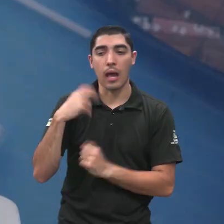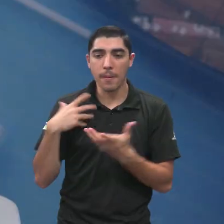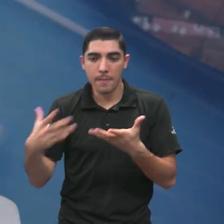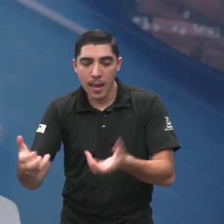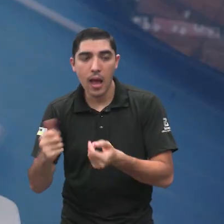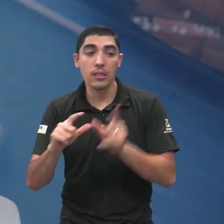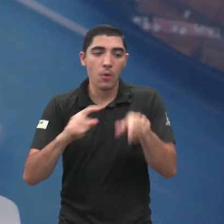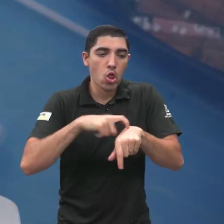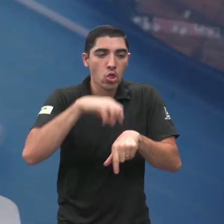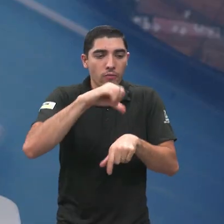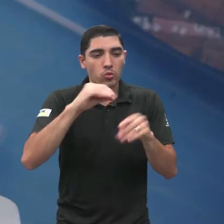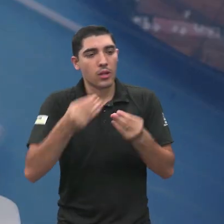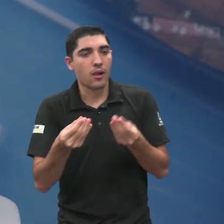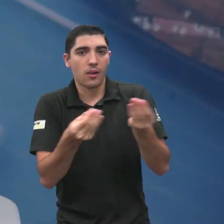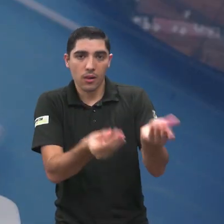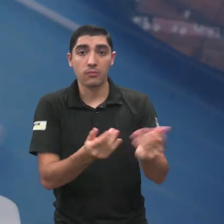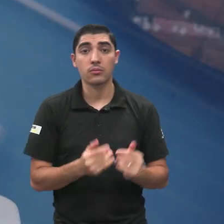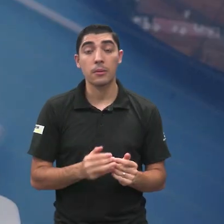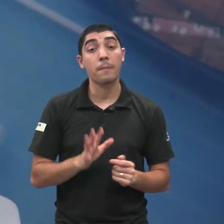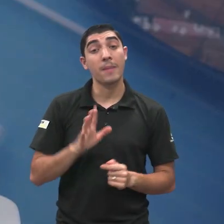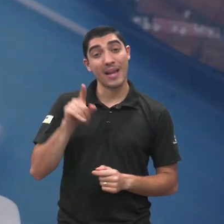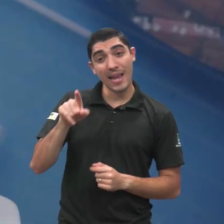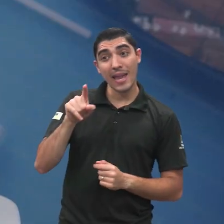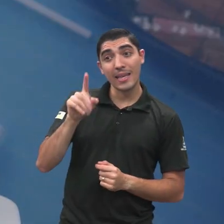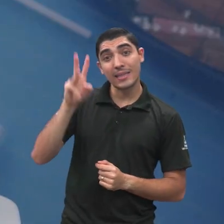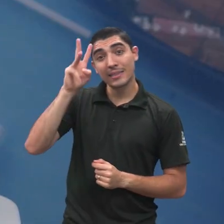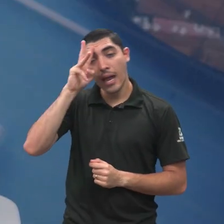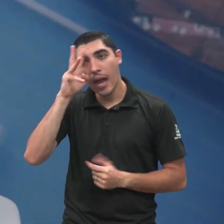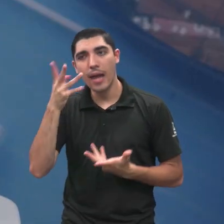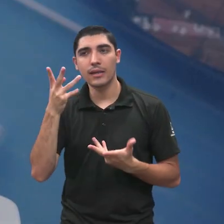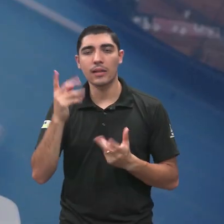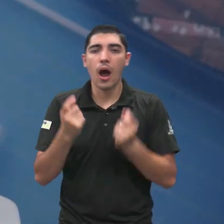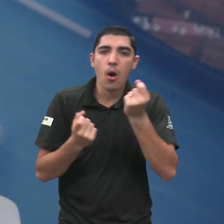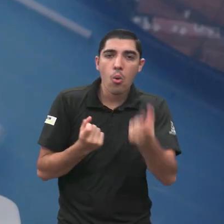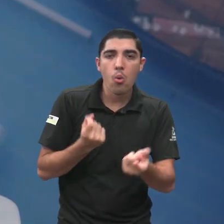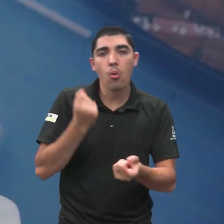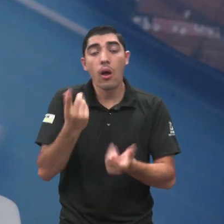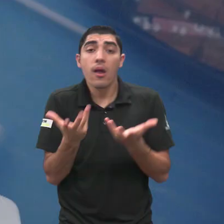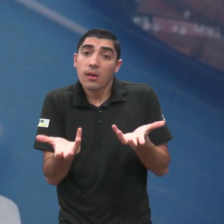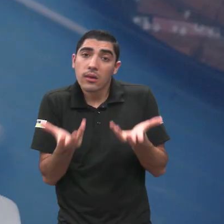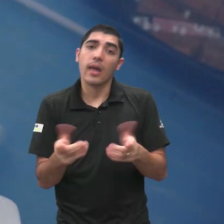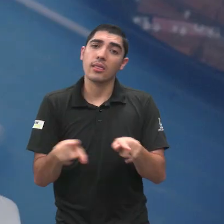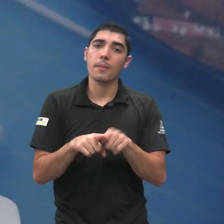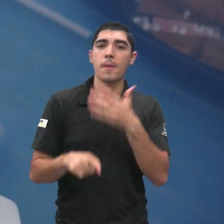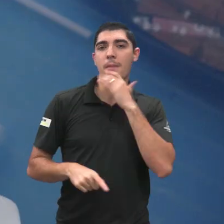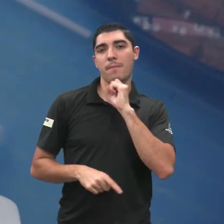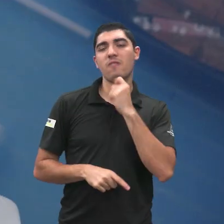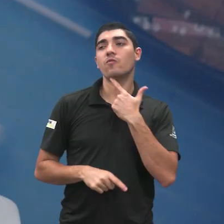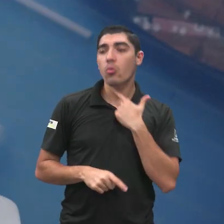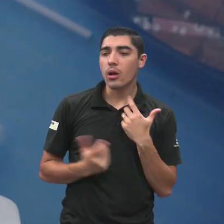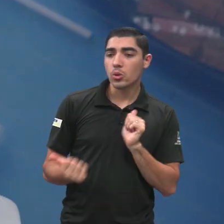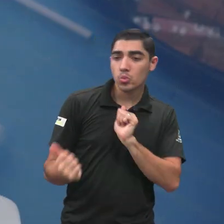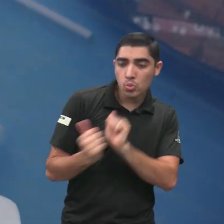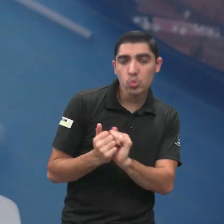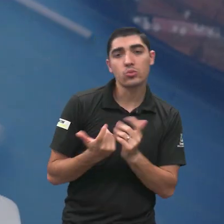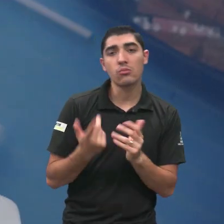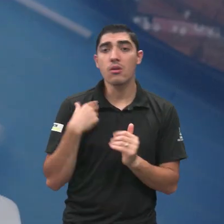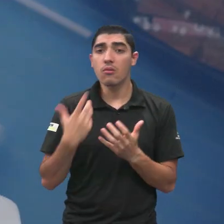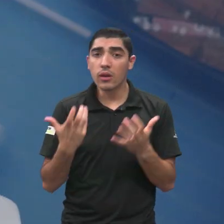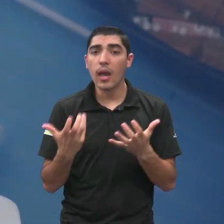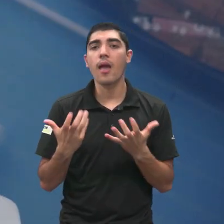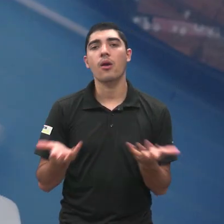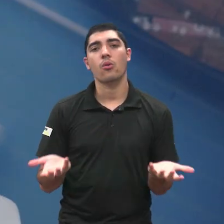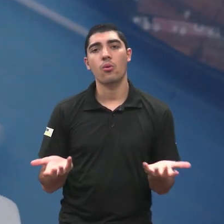9 horas. Mas essa parte da semana ele quer também. Muitas das vezes ele quer também, assim,